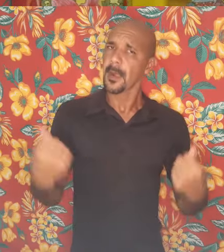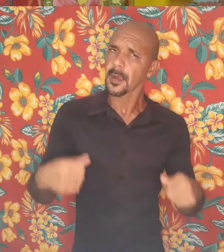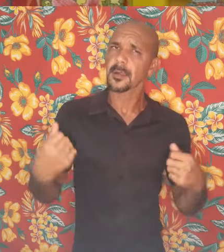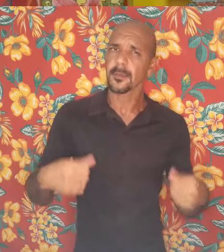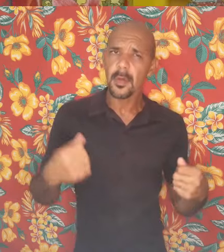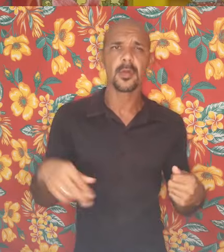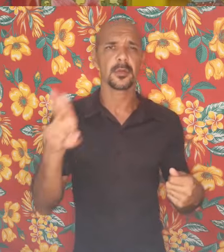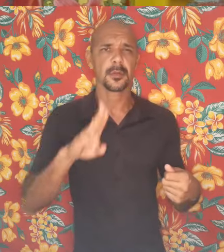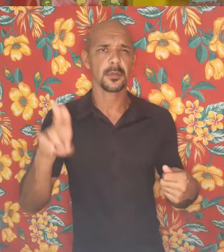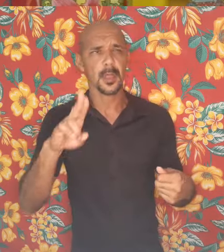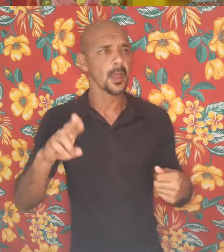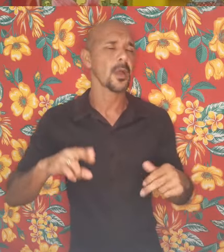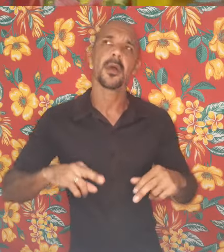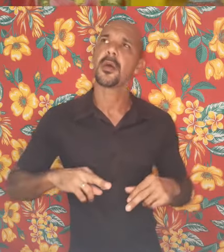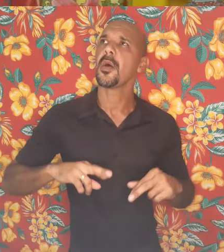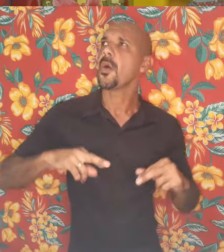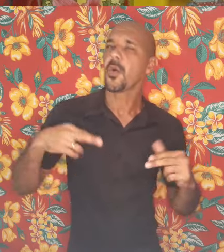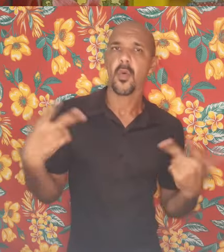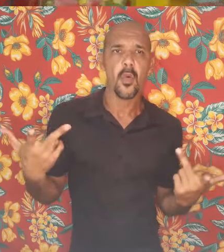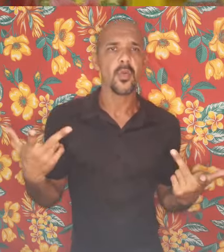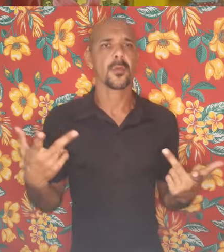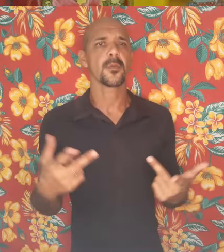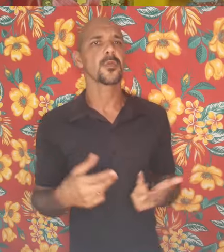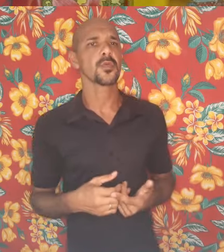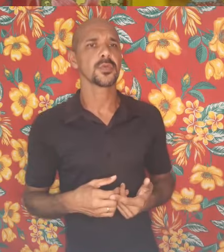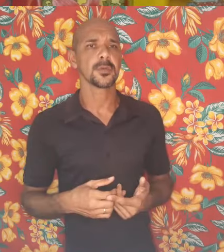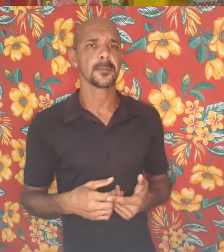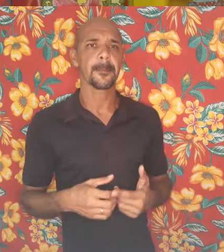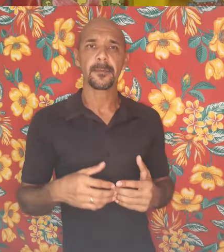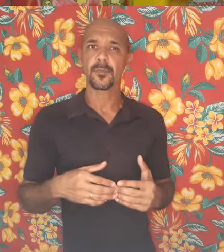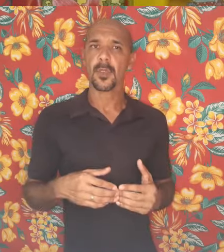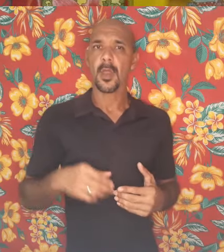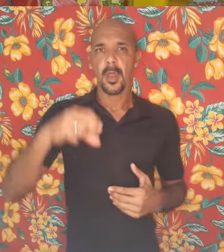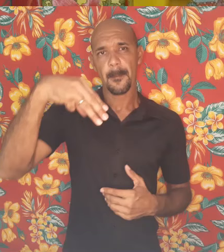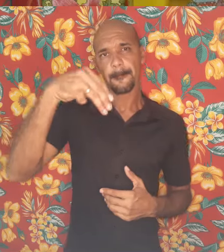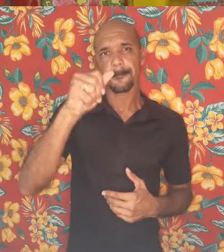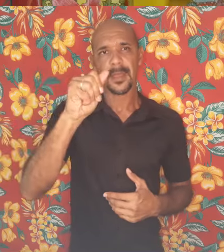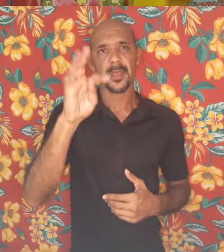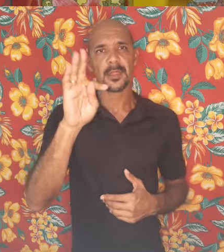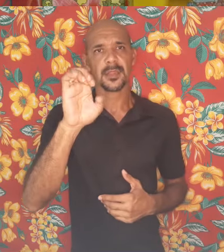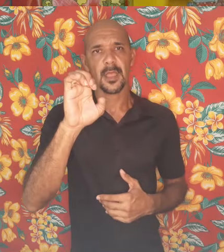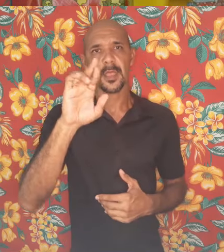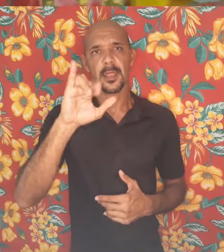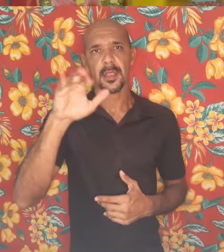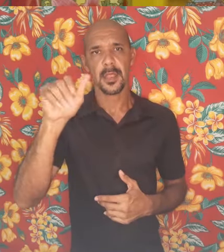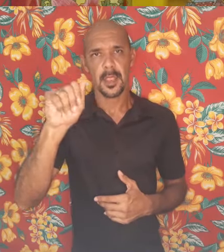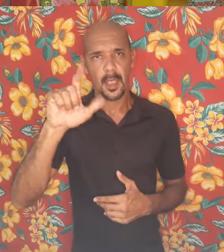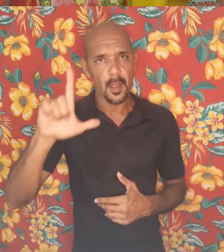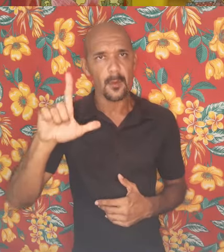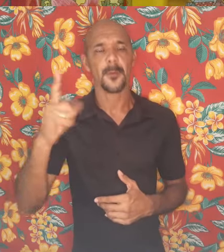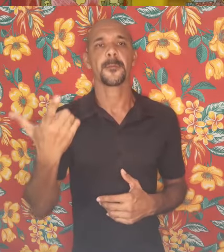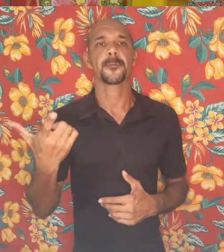pode utilizar rolinho de papel higiênico, aquele rolinho de dentro, você pode fazer um rolinho de papel desde que ele fique